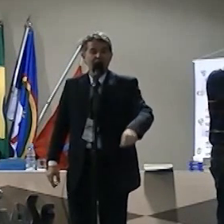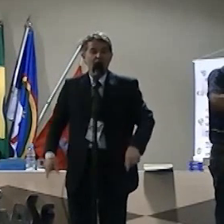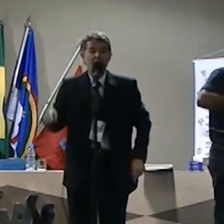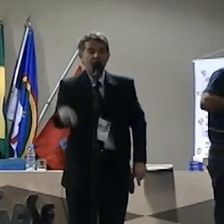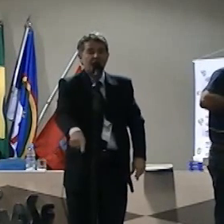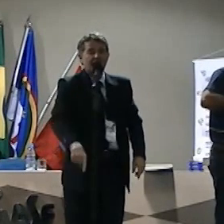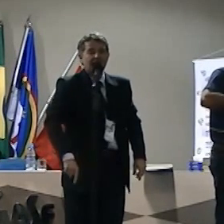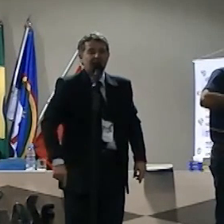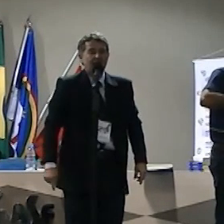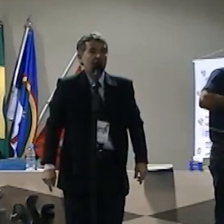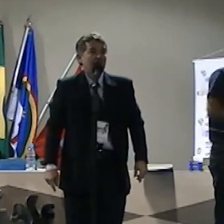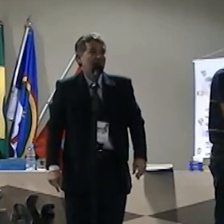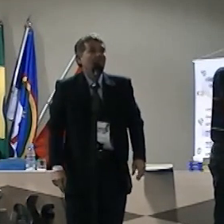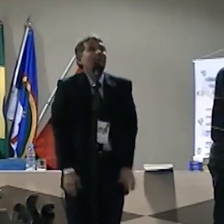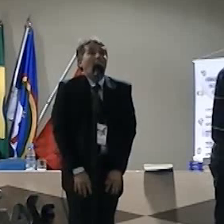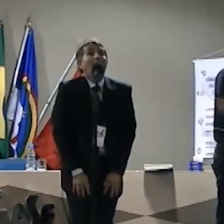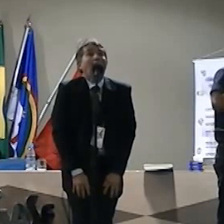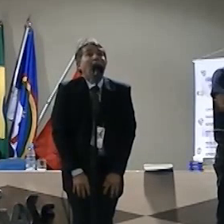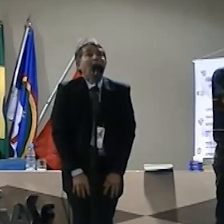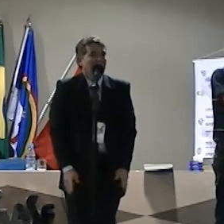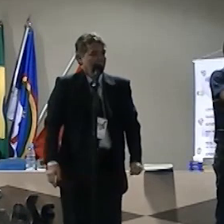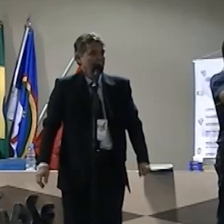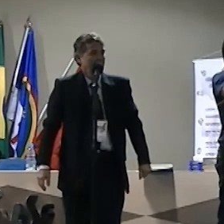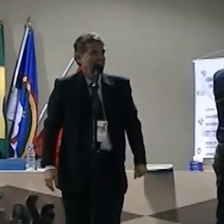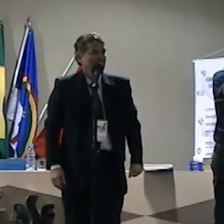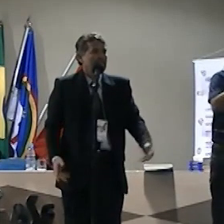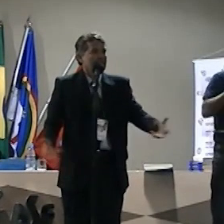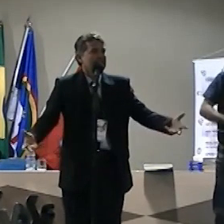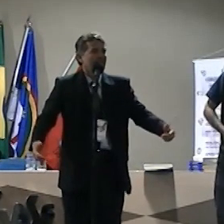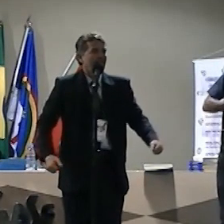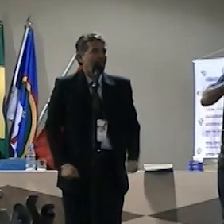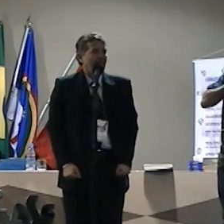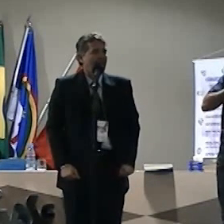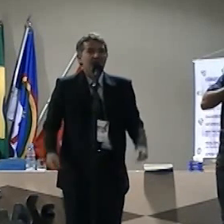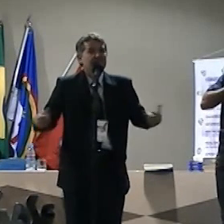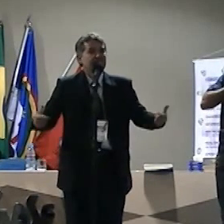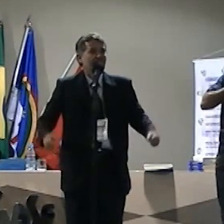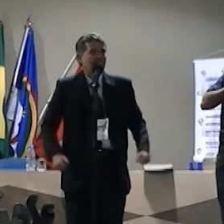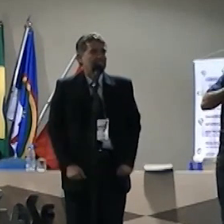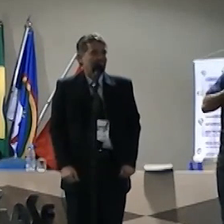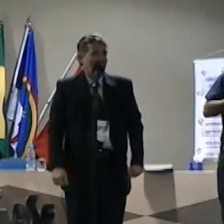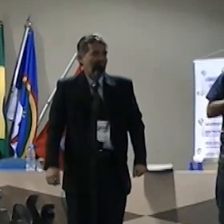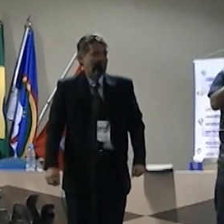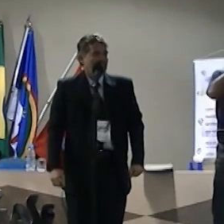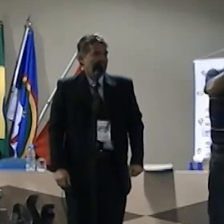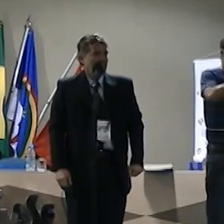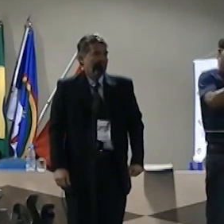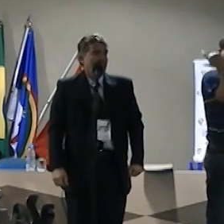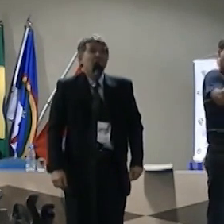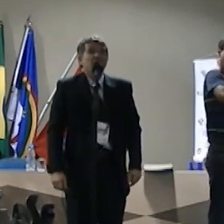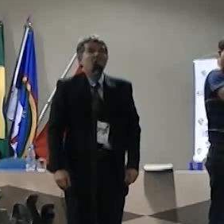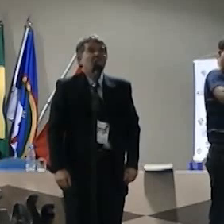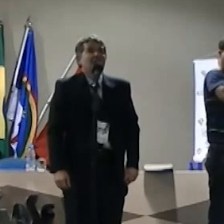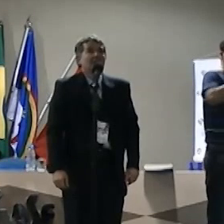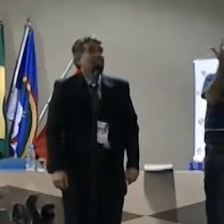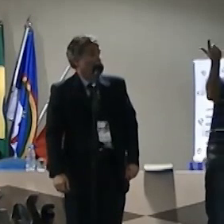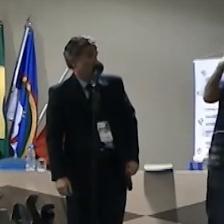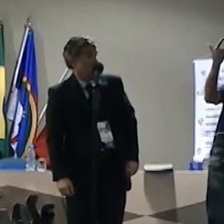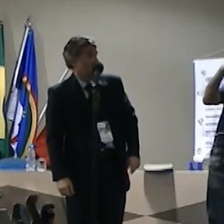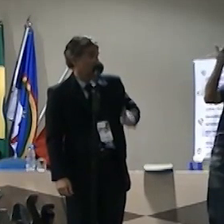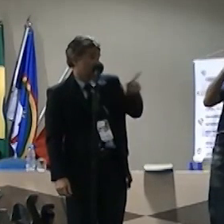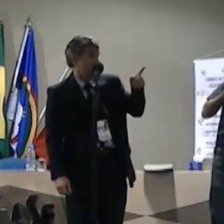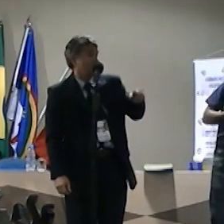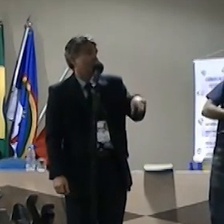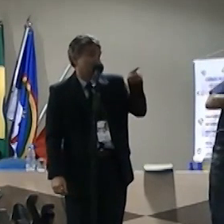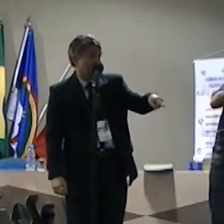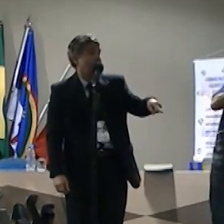Pode baixar seu rabinho, fica em casa de castigo. Isso é ensinar a falar, isso é ensinar a pensar. Você não manda em mim. Não